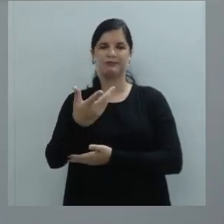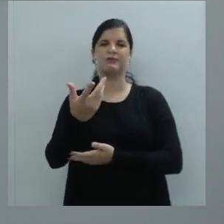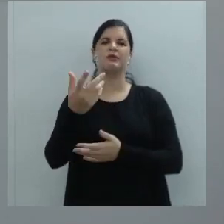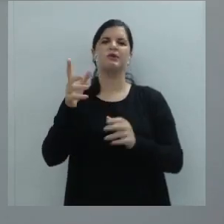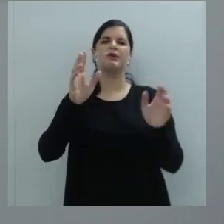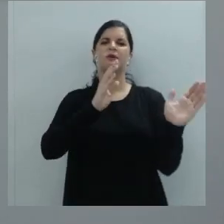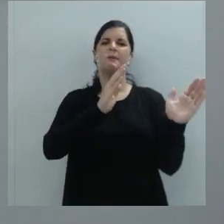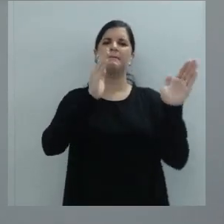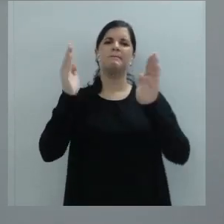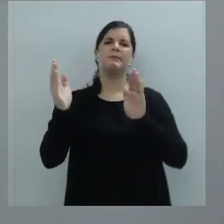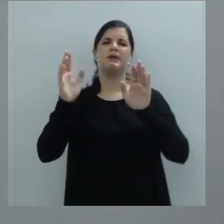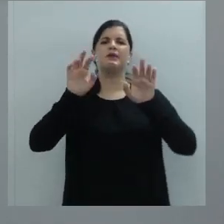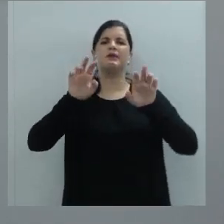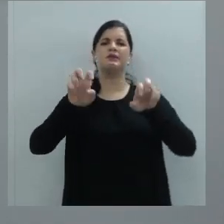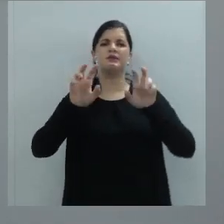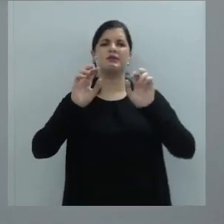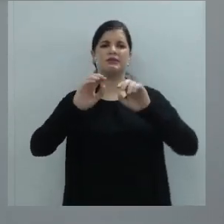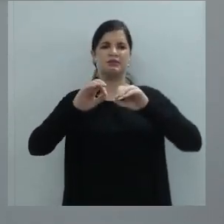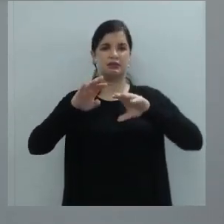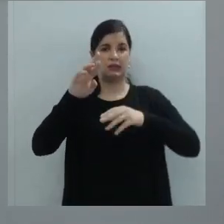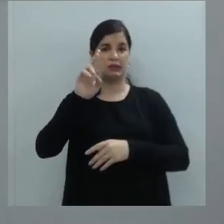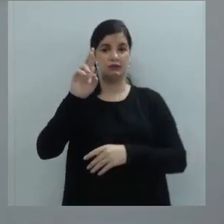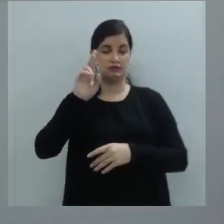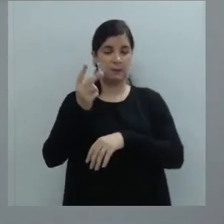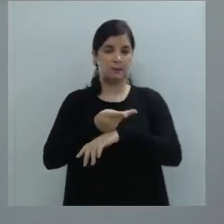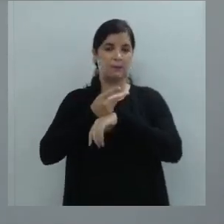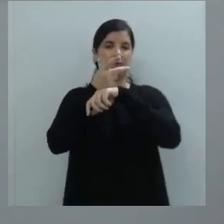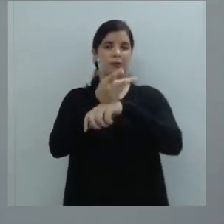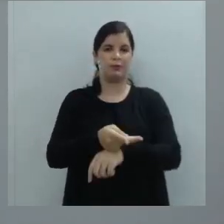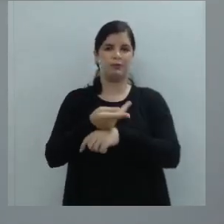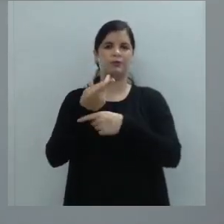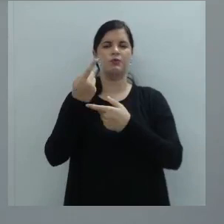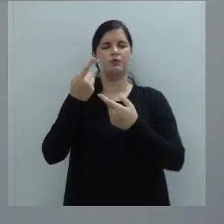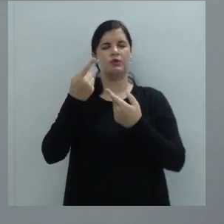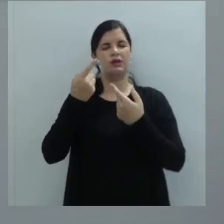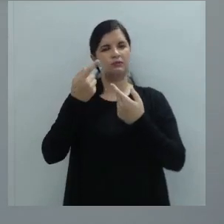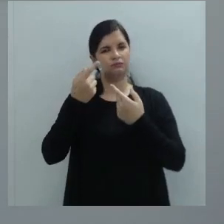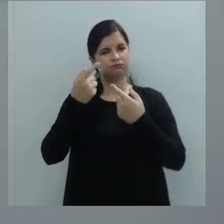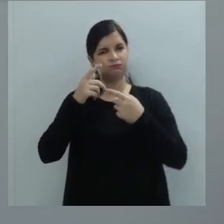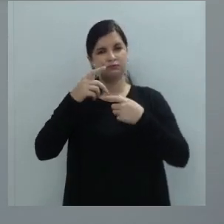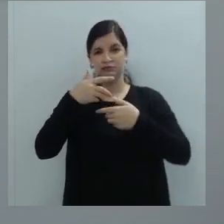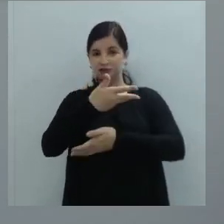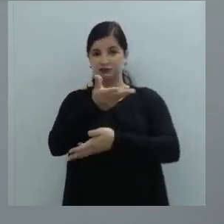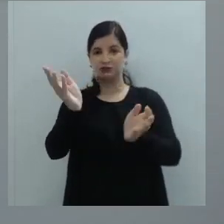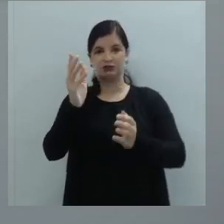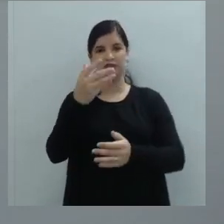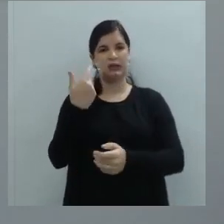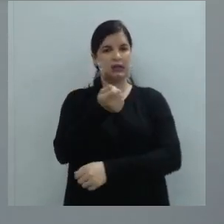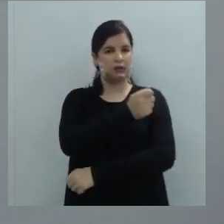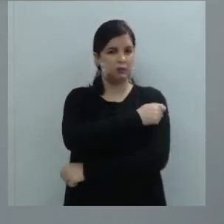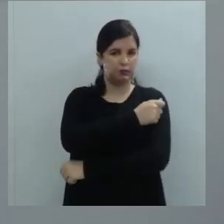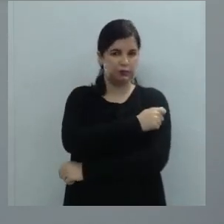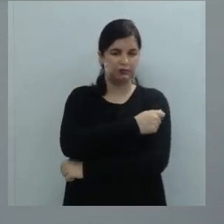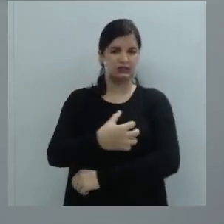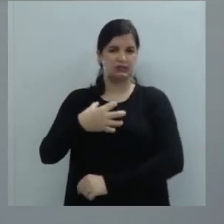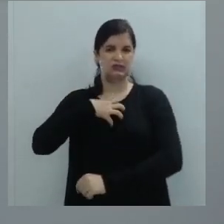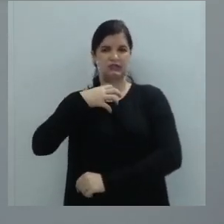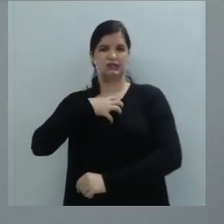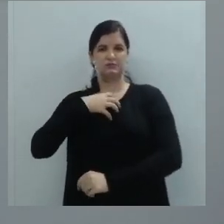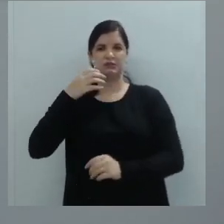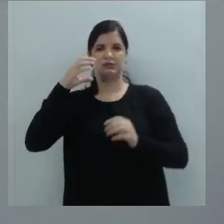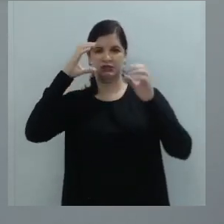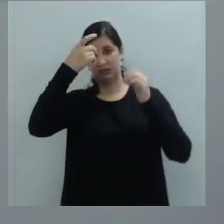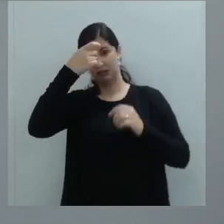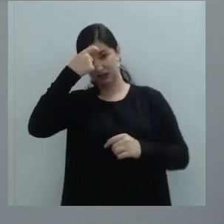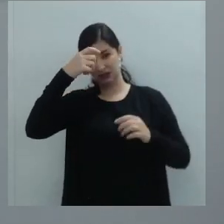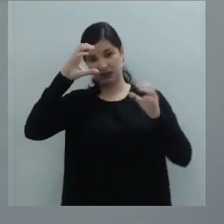componente ensino religioso, ele está procurando o quê? Despertar em você, estudante, em nós, o sentimento de